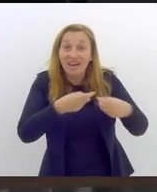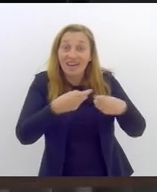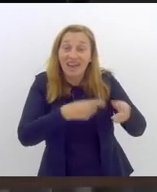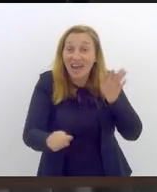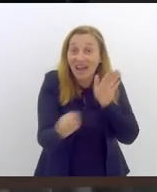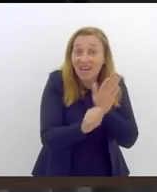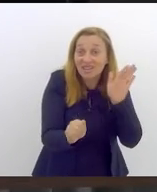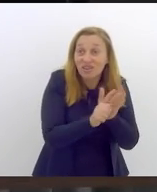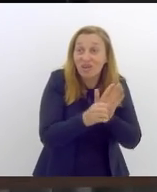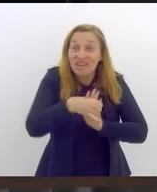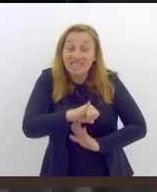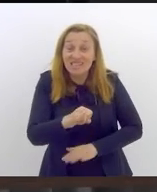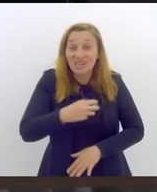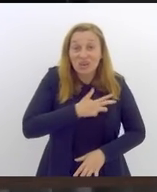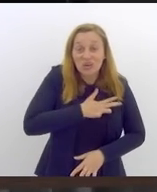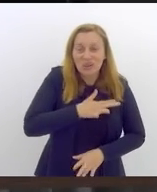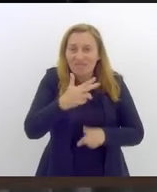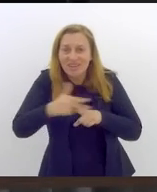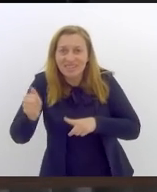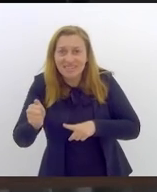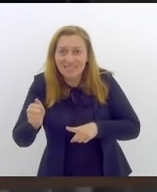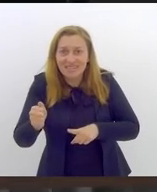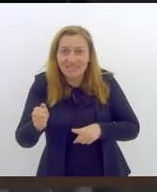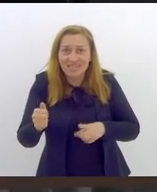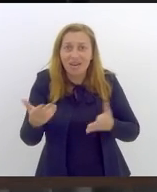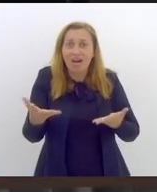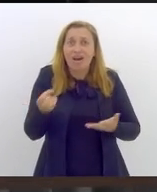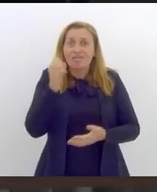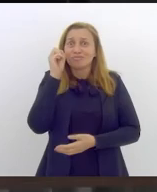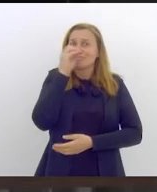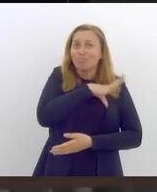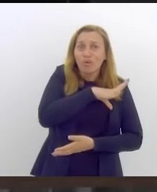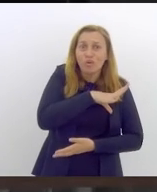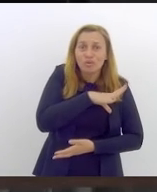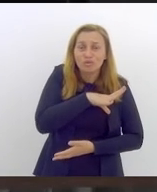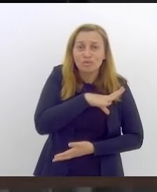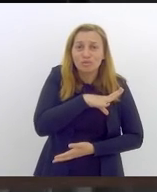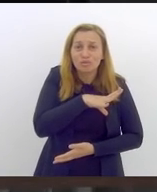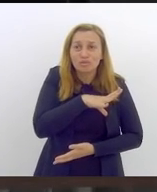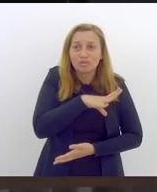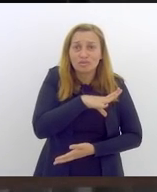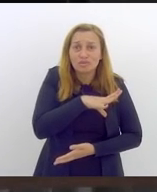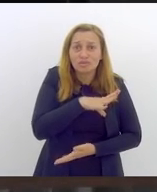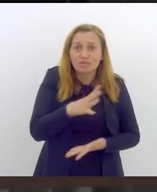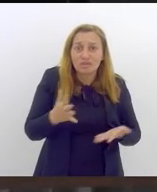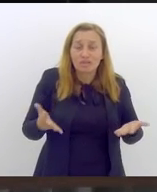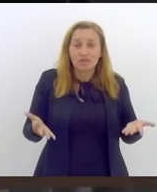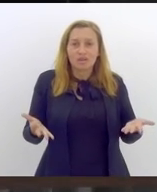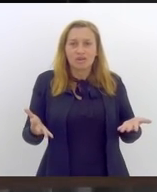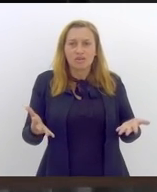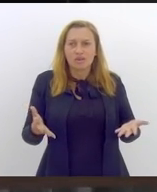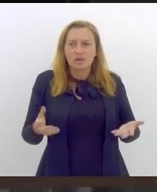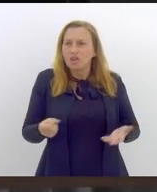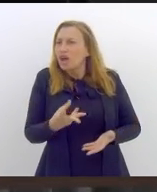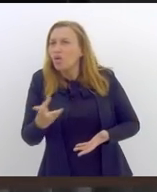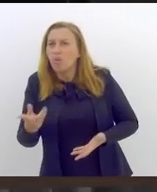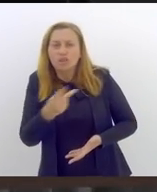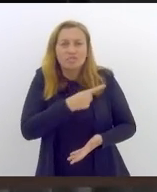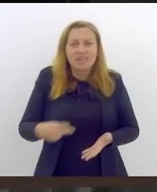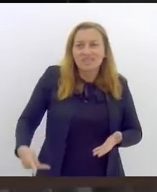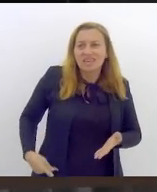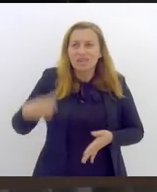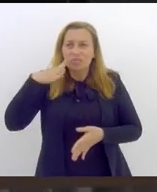caso Lula seja eleito é um absurdo completo enquanto o presidente